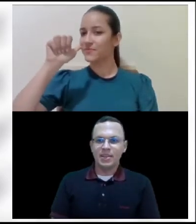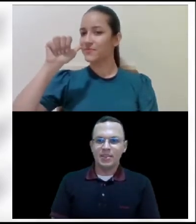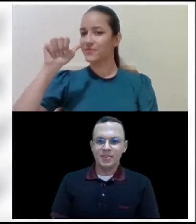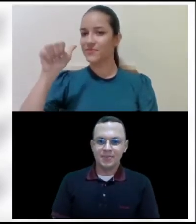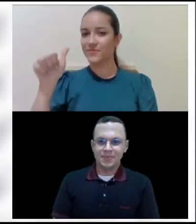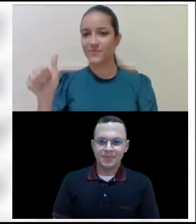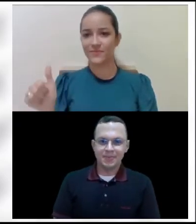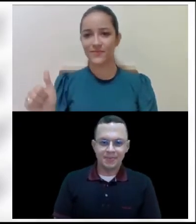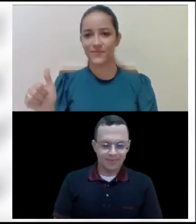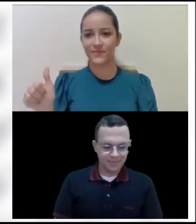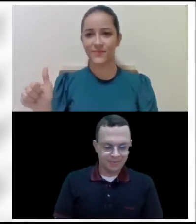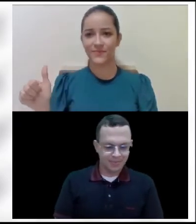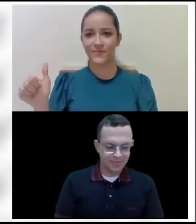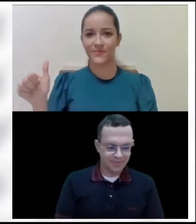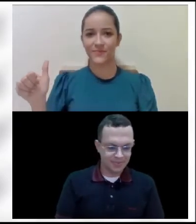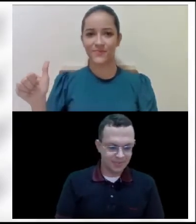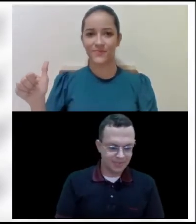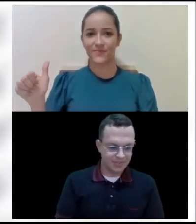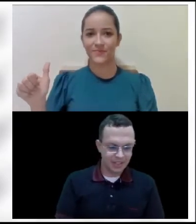Beber.